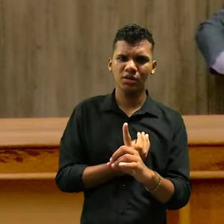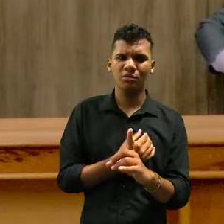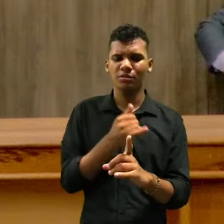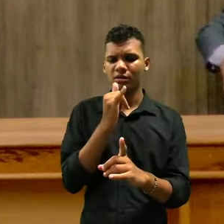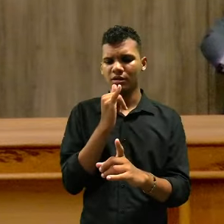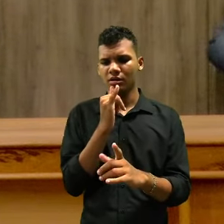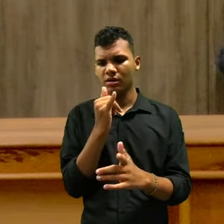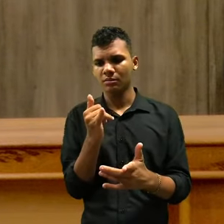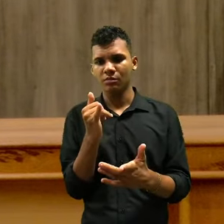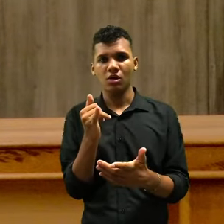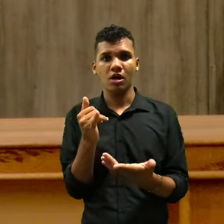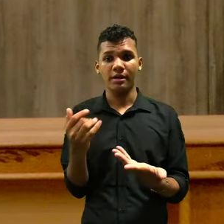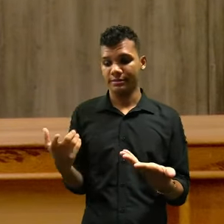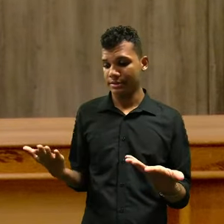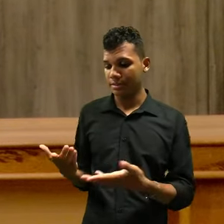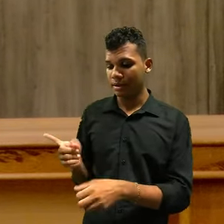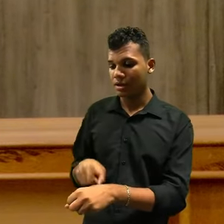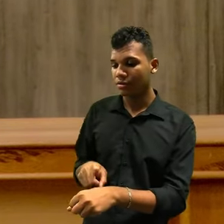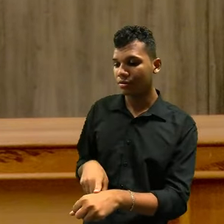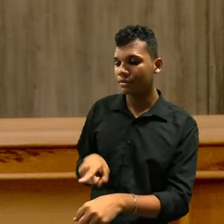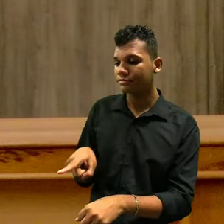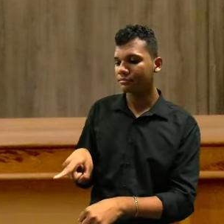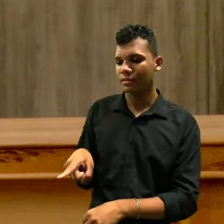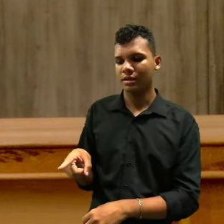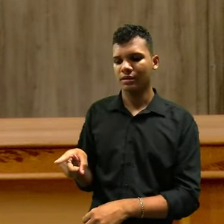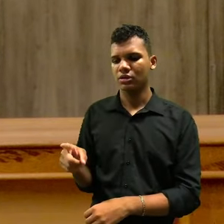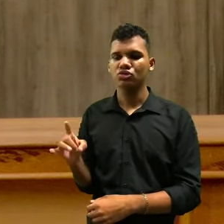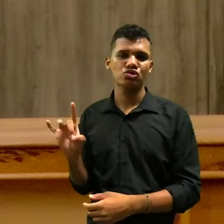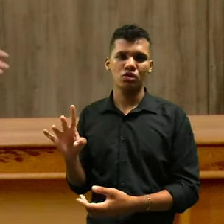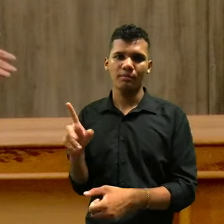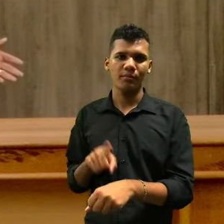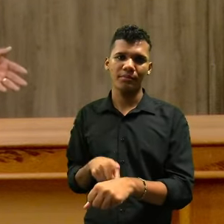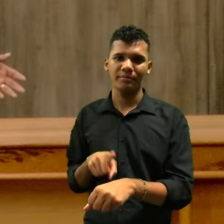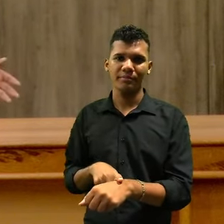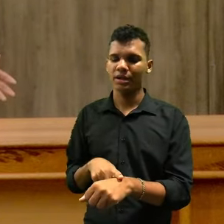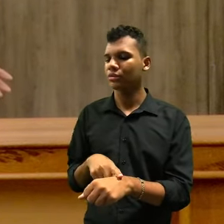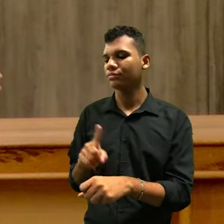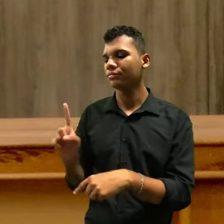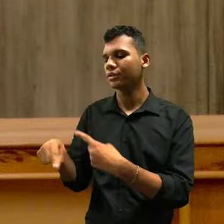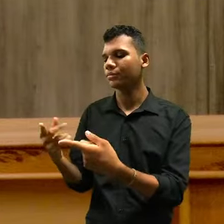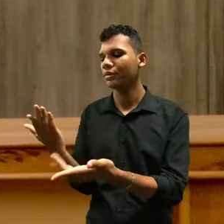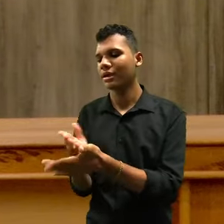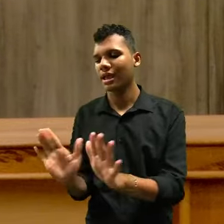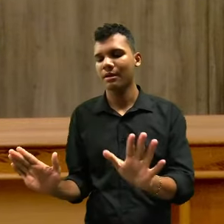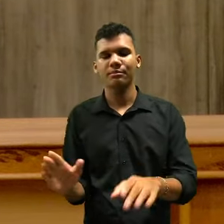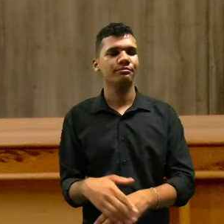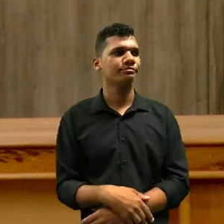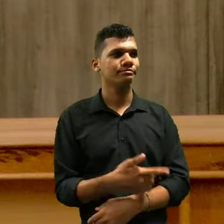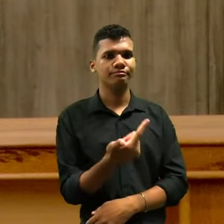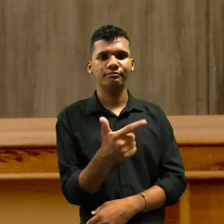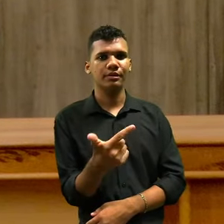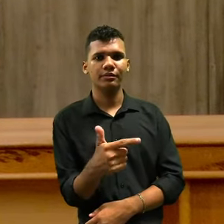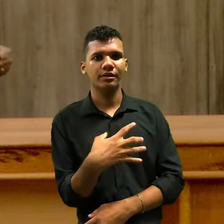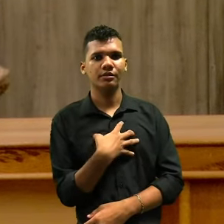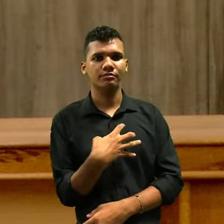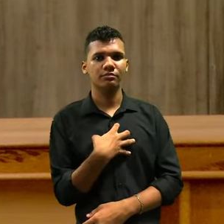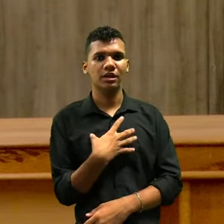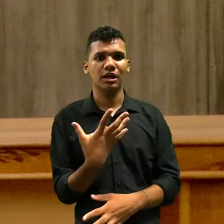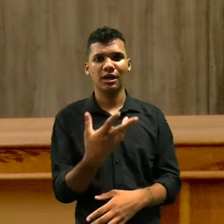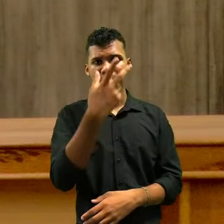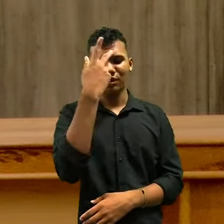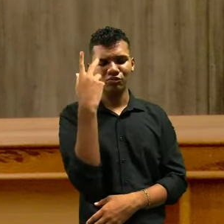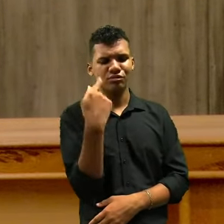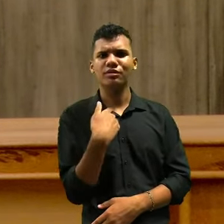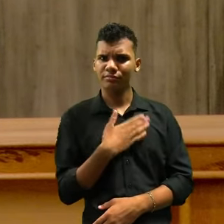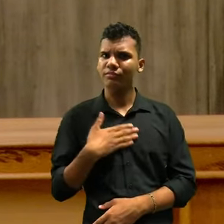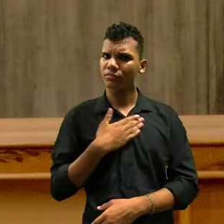aparecendo naquele momento se não tiver ela vai embora tem irmão que gosta de estar aqui no culto e eu não sou contra